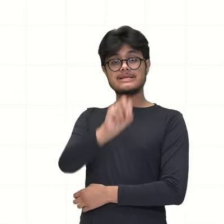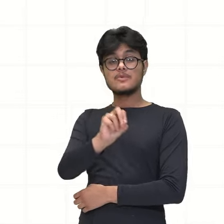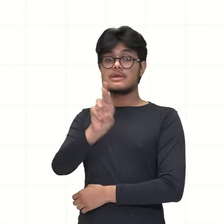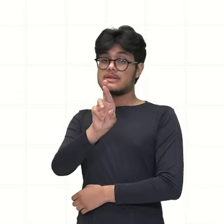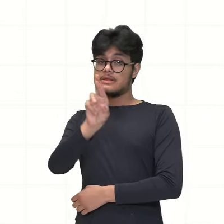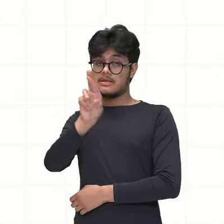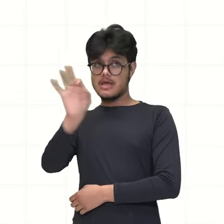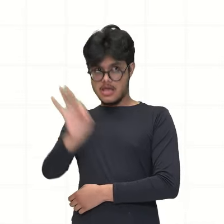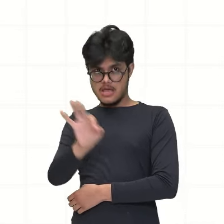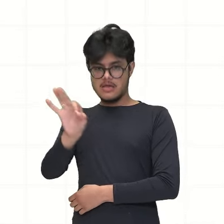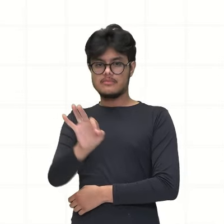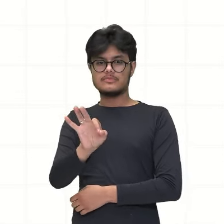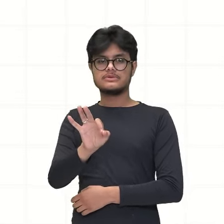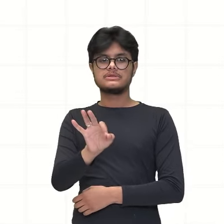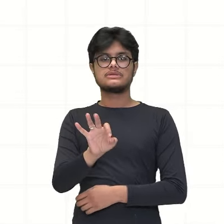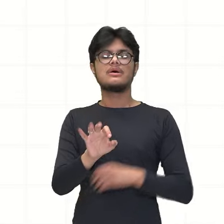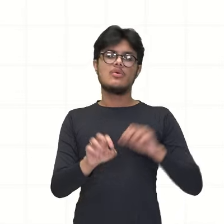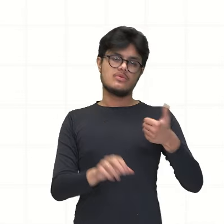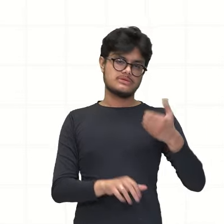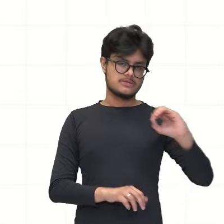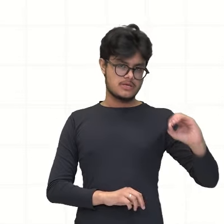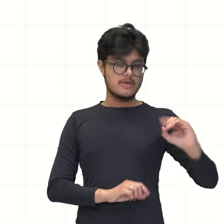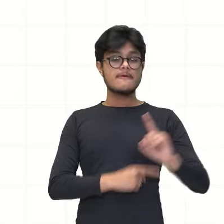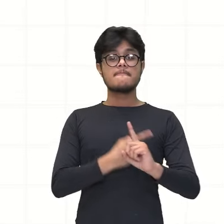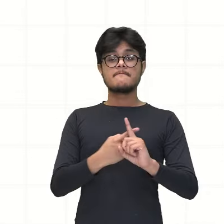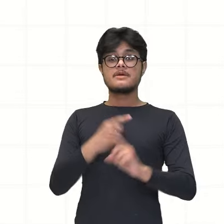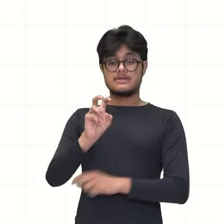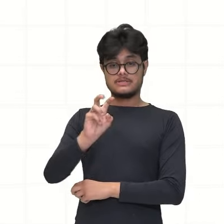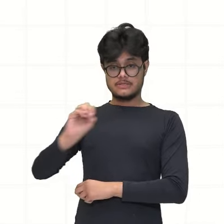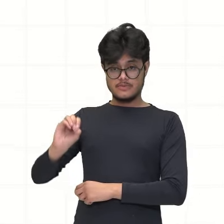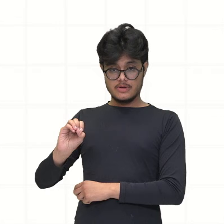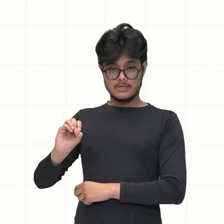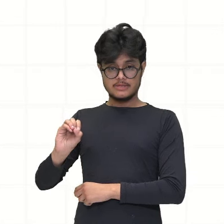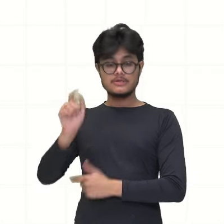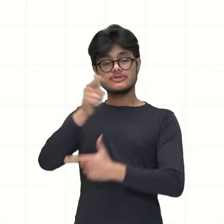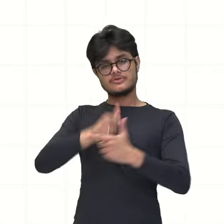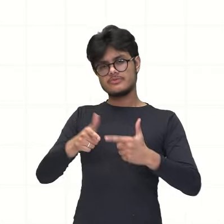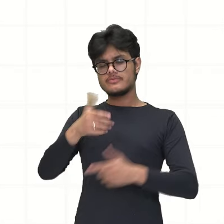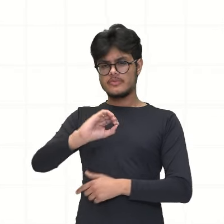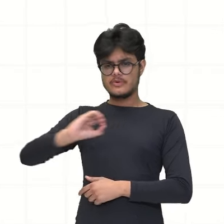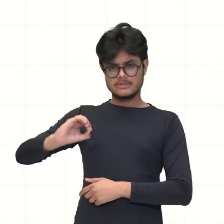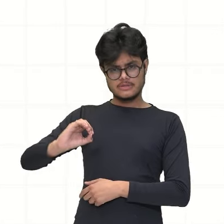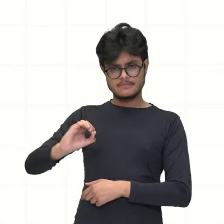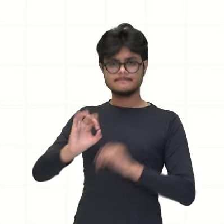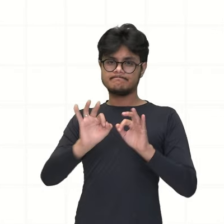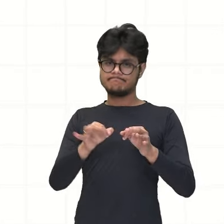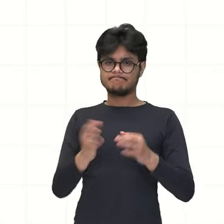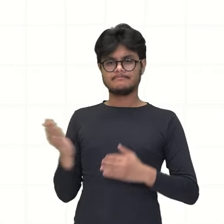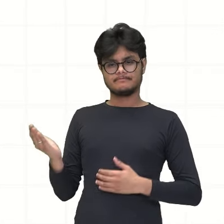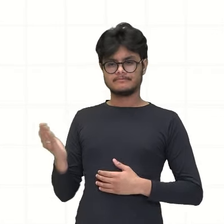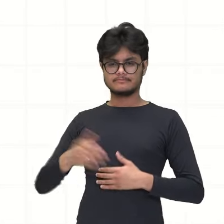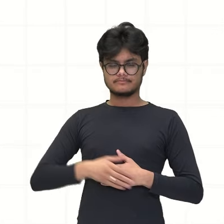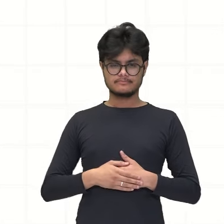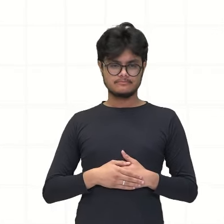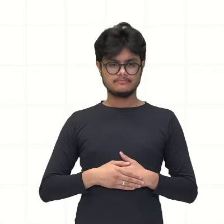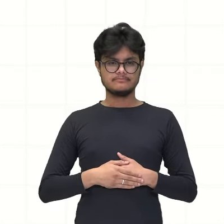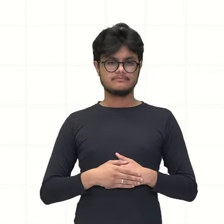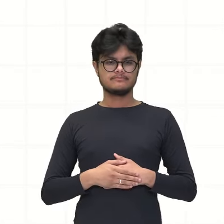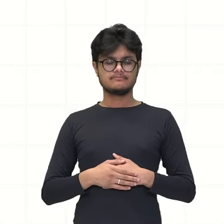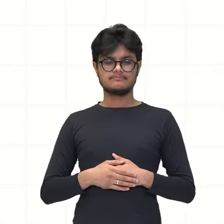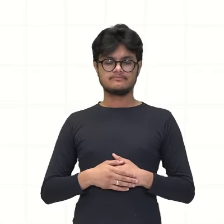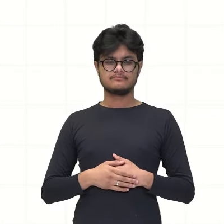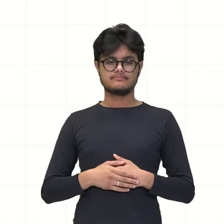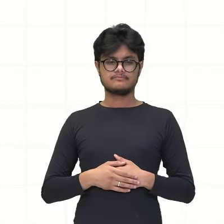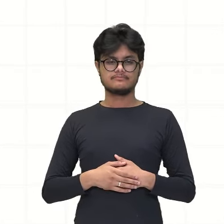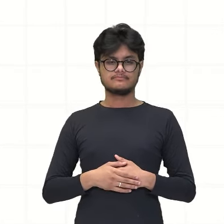100 vezes 50 sobre 100. Beleza? Isso aqui é 50%. Já fazendo aqui a simplificação